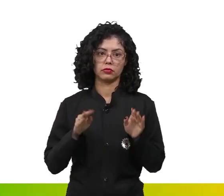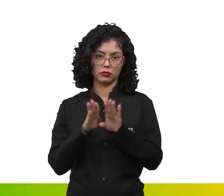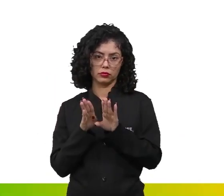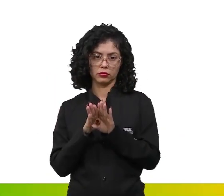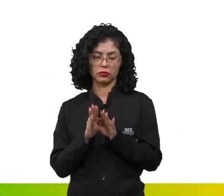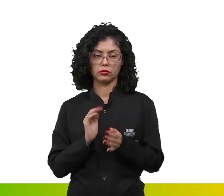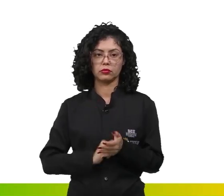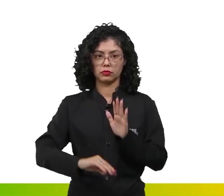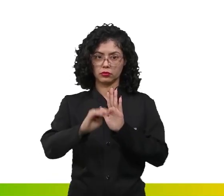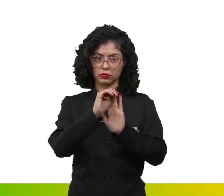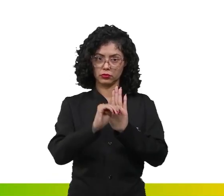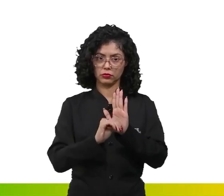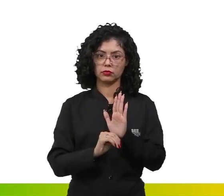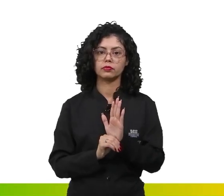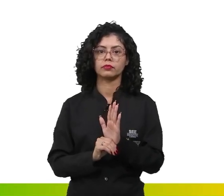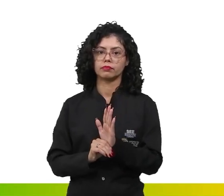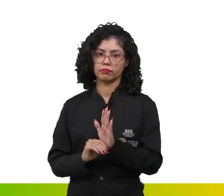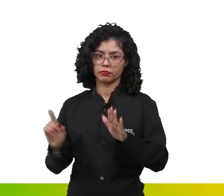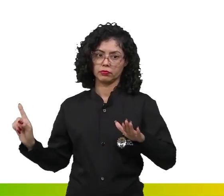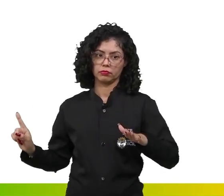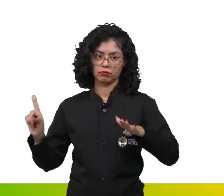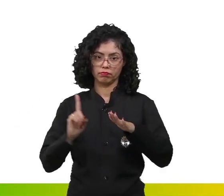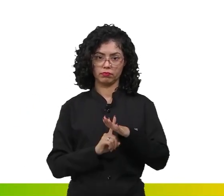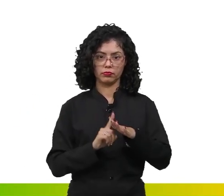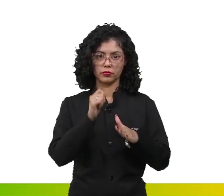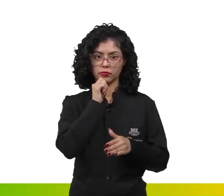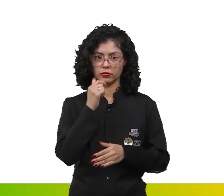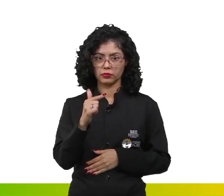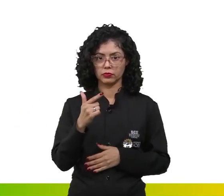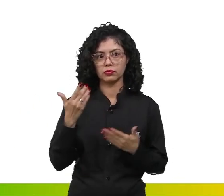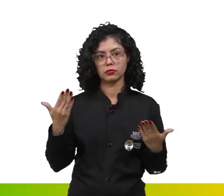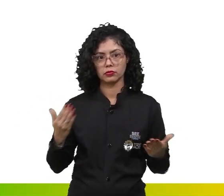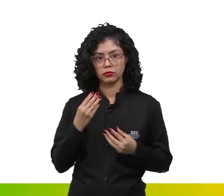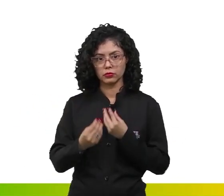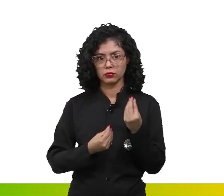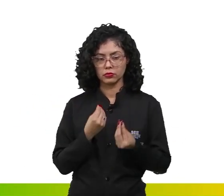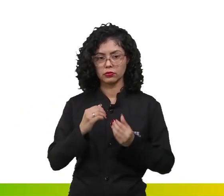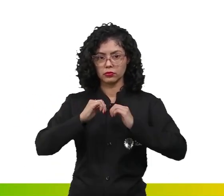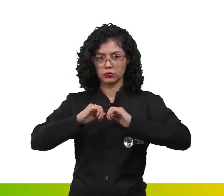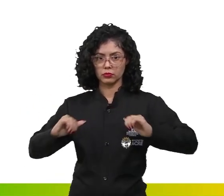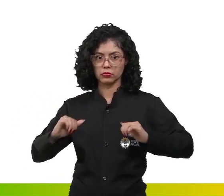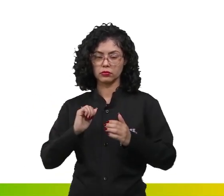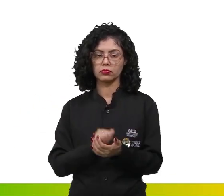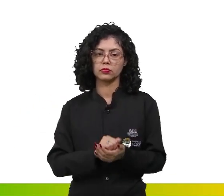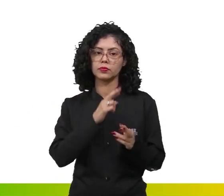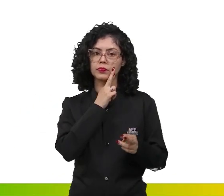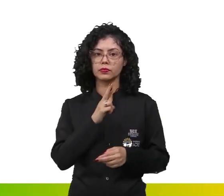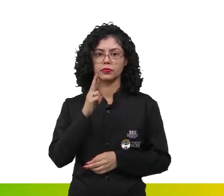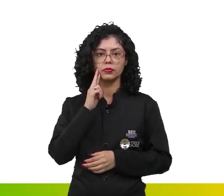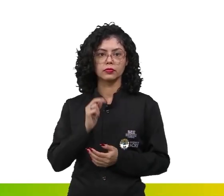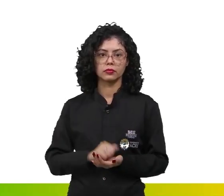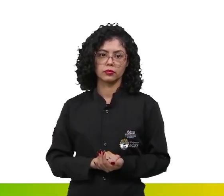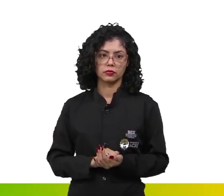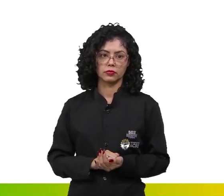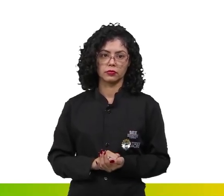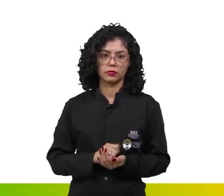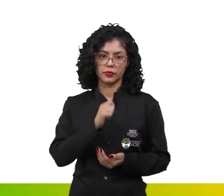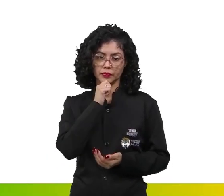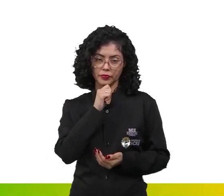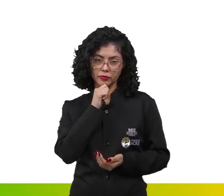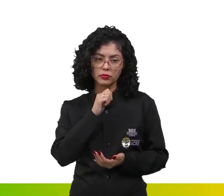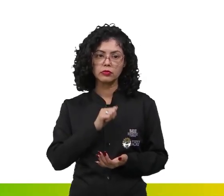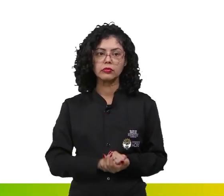Bibliotecas também seguiram as regras de segregação, assim como os bebedouros, os restaurantes e os